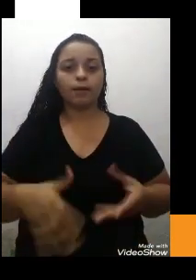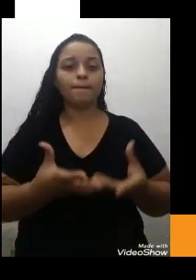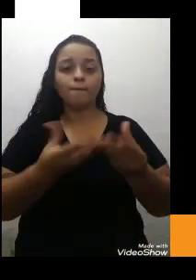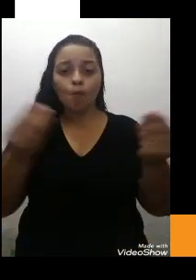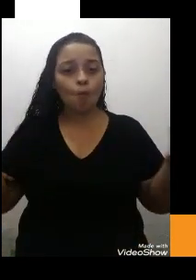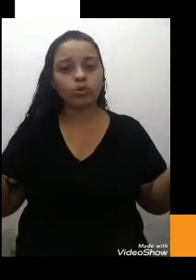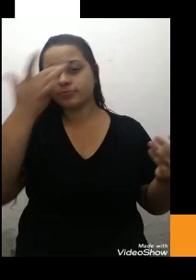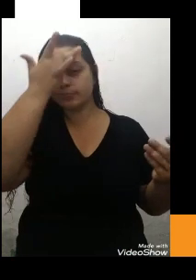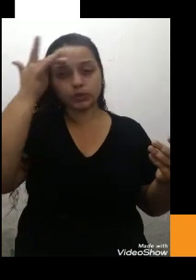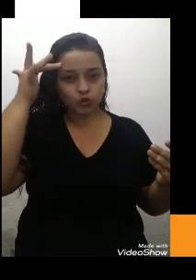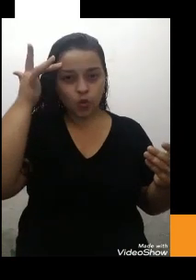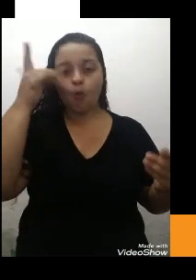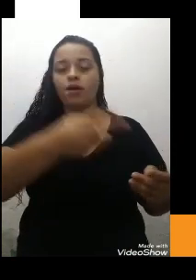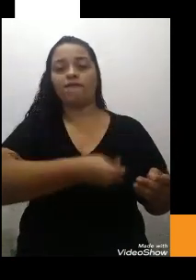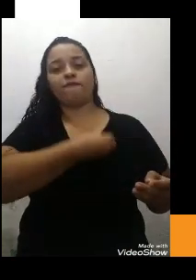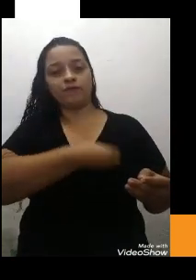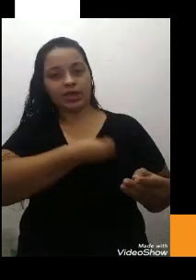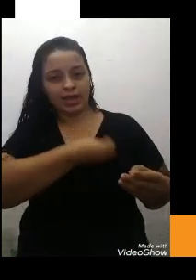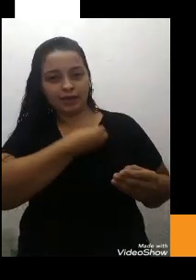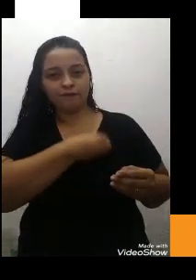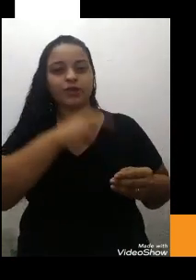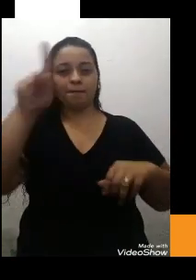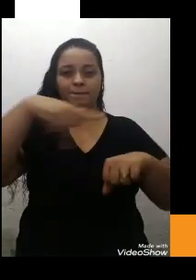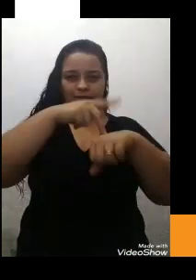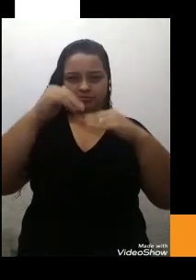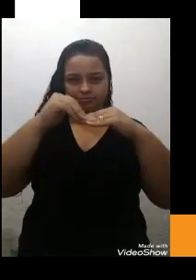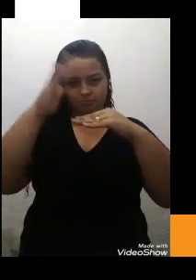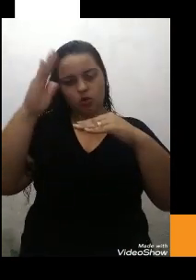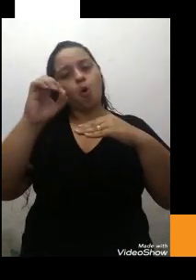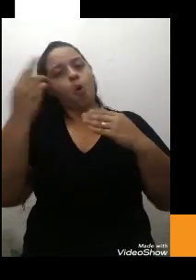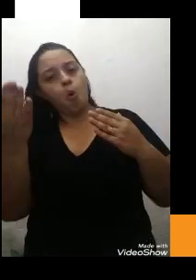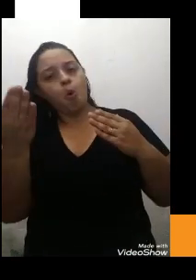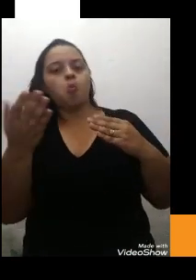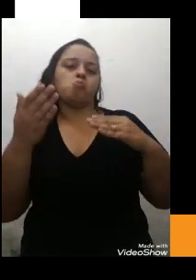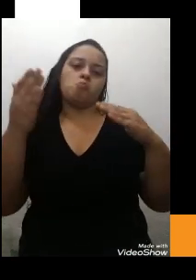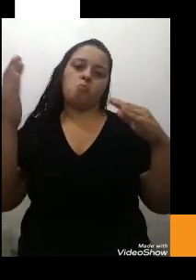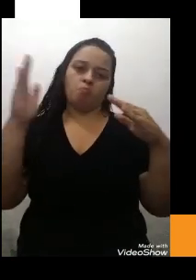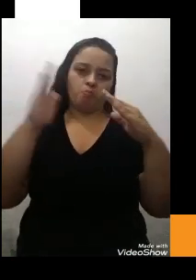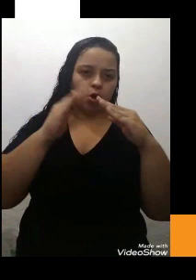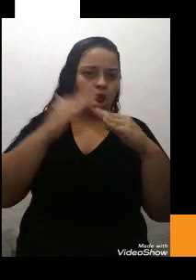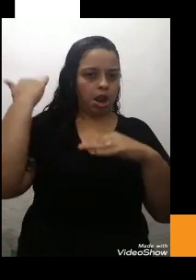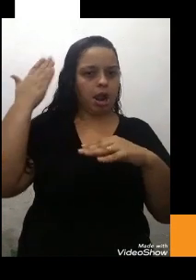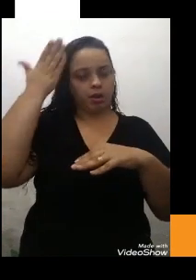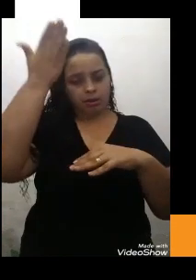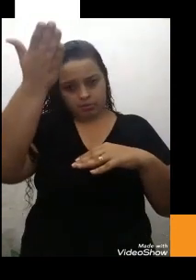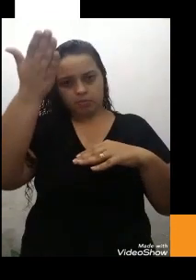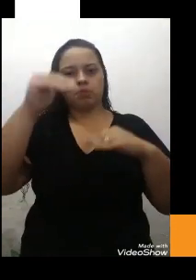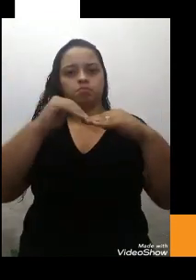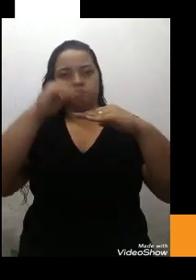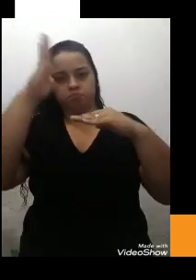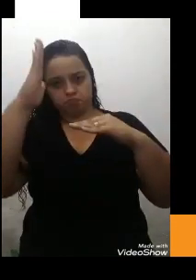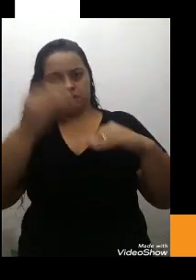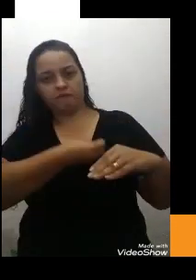pessoas que vivem em países, né, ou viveram no passado em regiões no continente aqui, nessa região